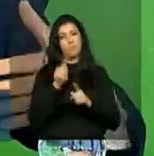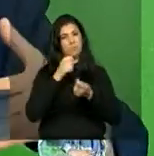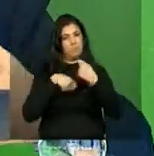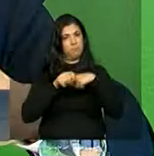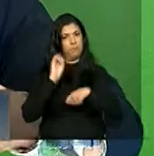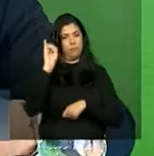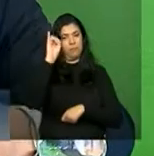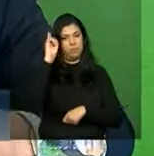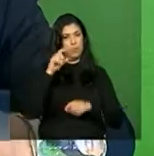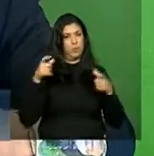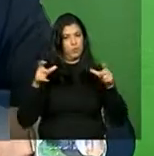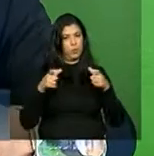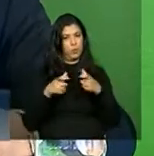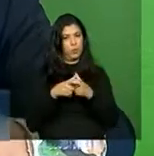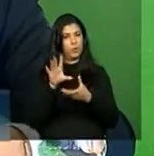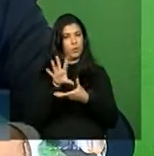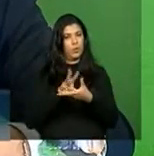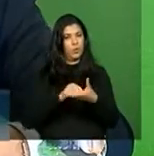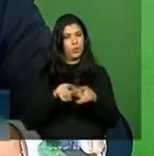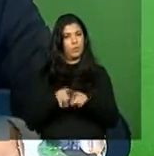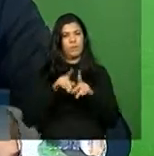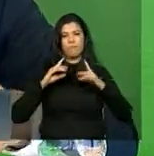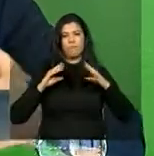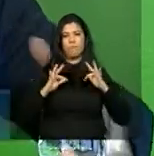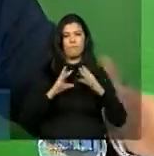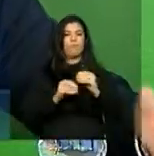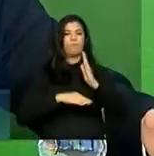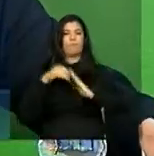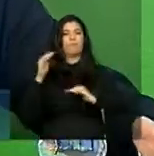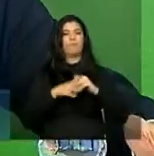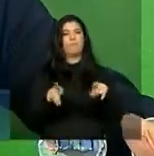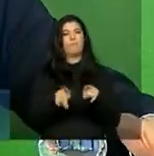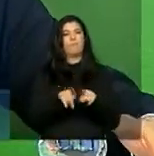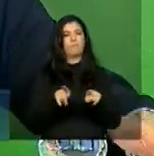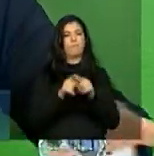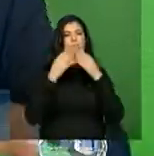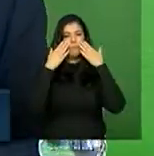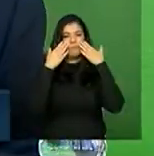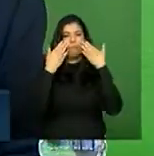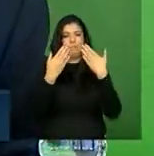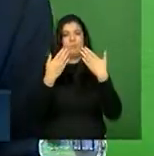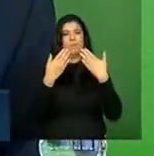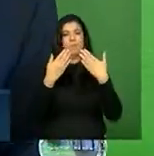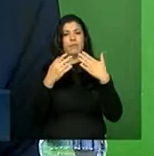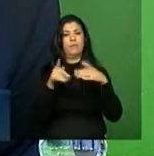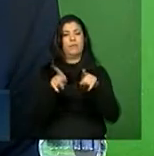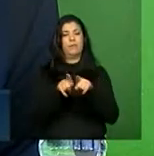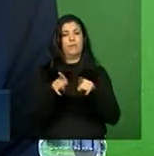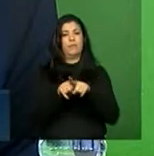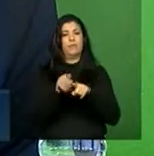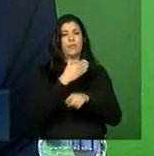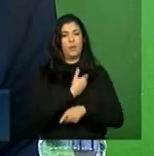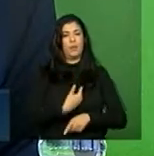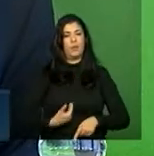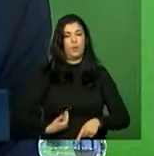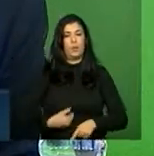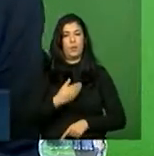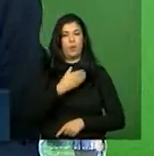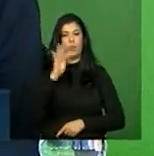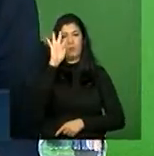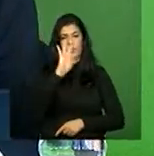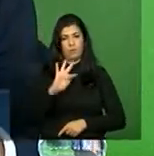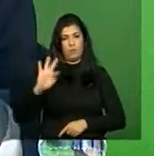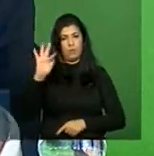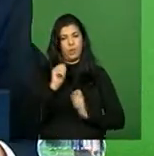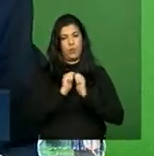a todas as medidas estão sendo tomadas e apresentamos ao governo federal apresenta a Dilma 15 dias